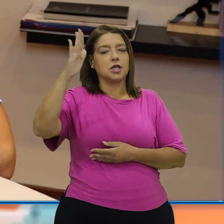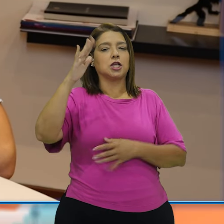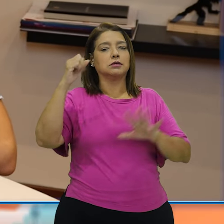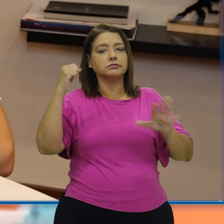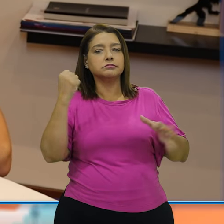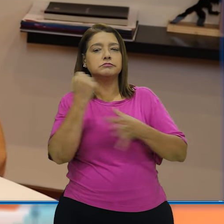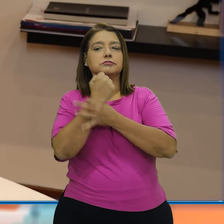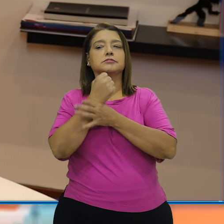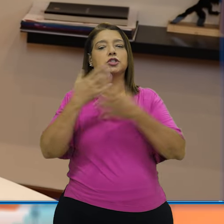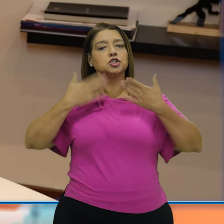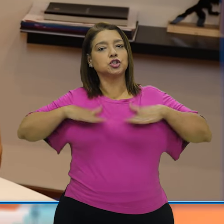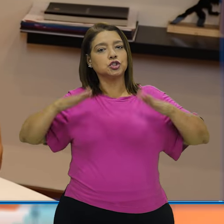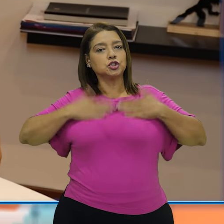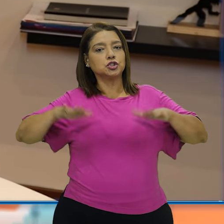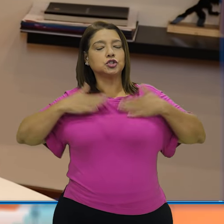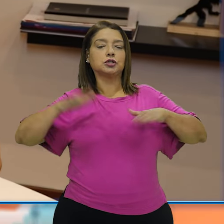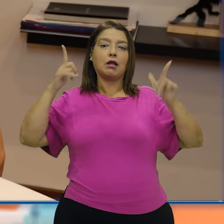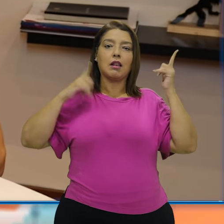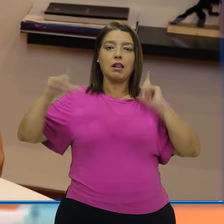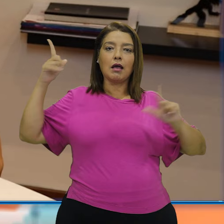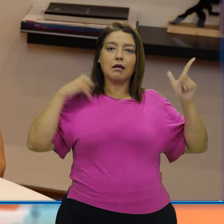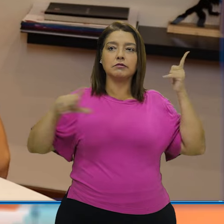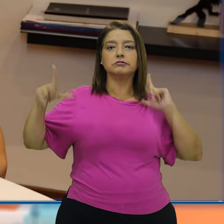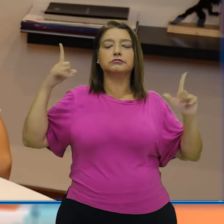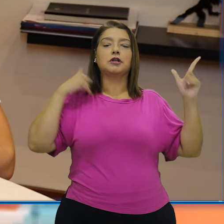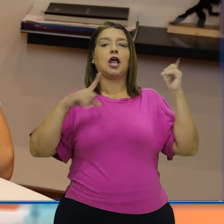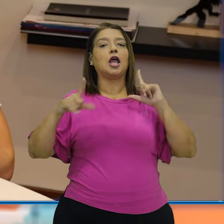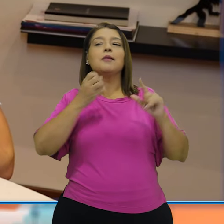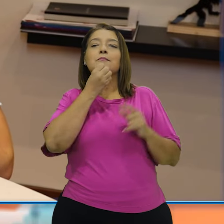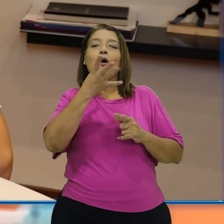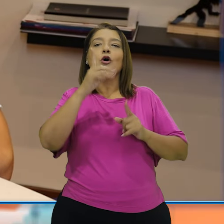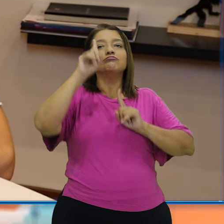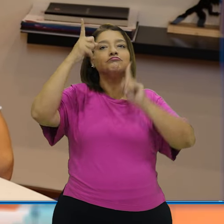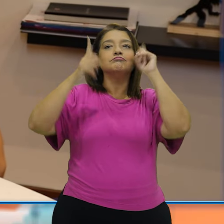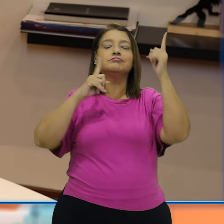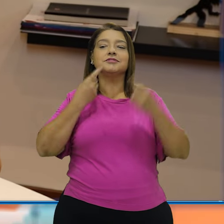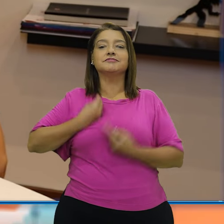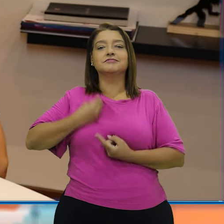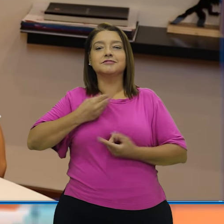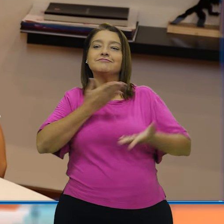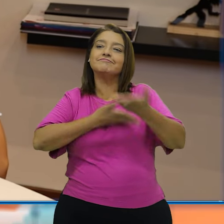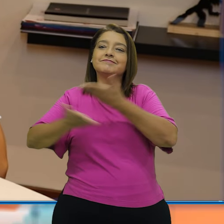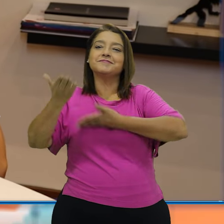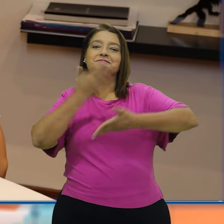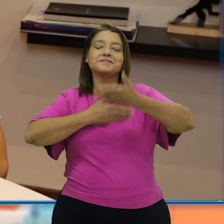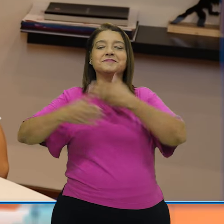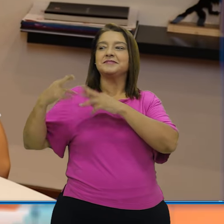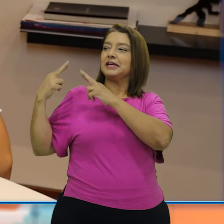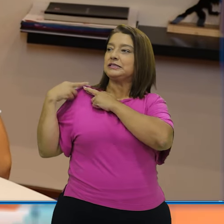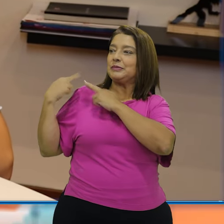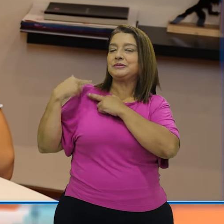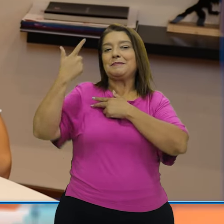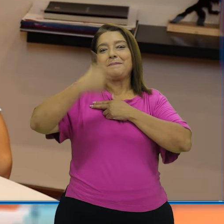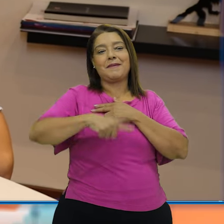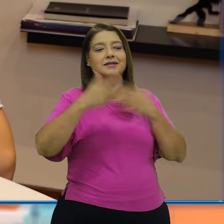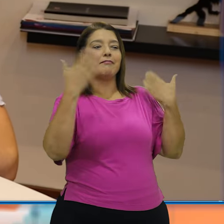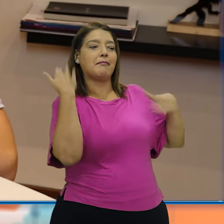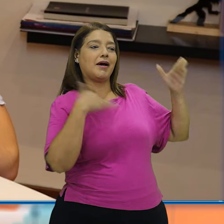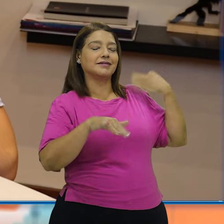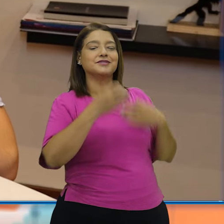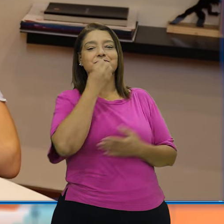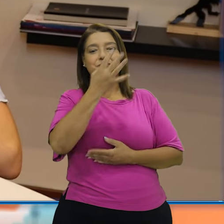garantindo momentos de descanso, lazer e espontaneidade para equilibrar as responsabilidades do dia a dia